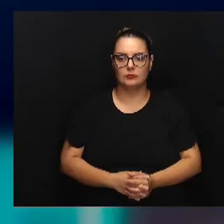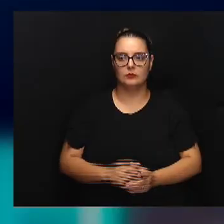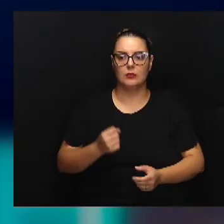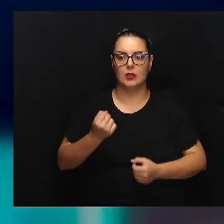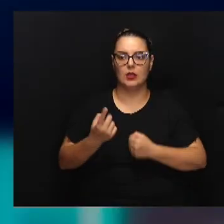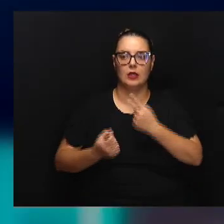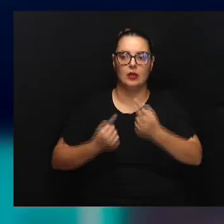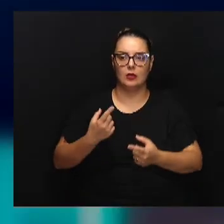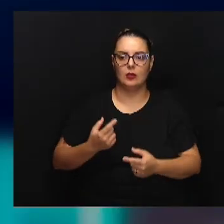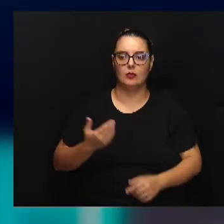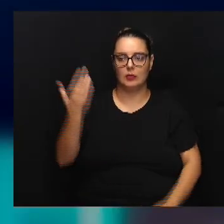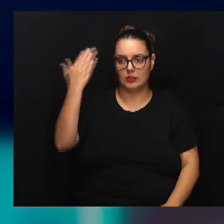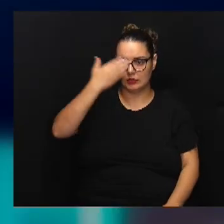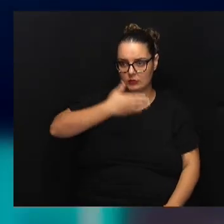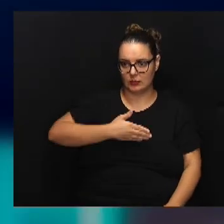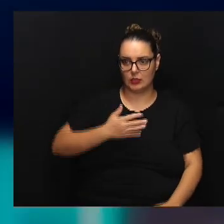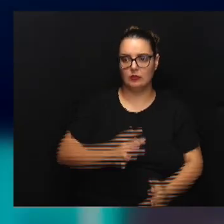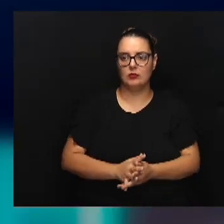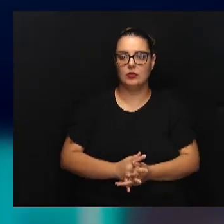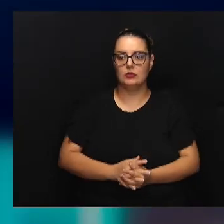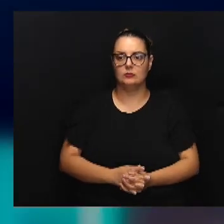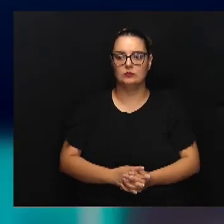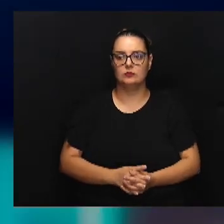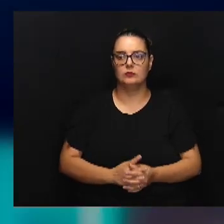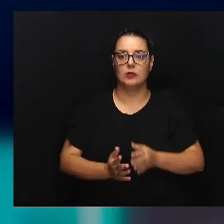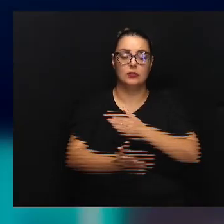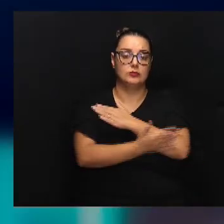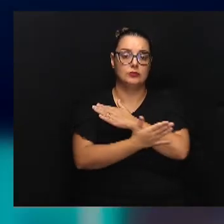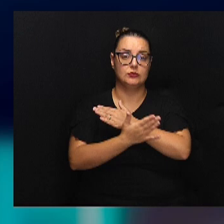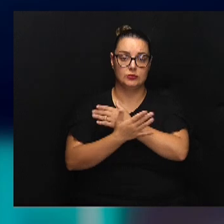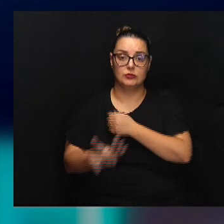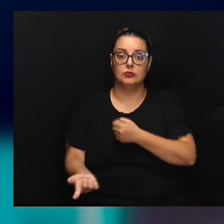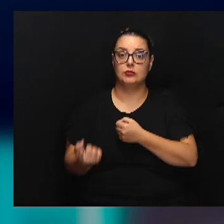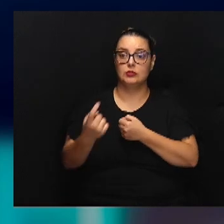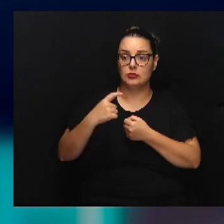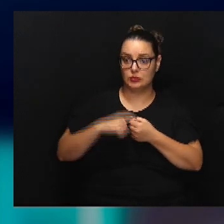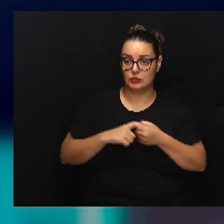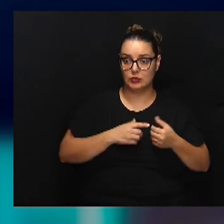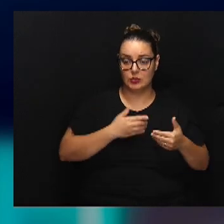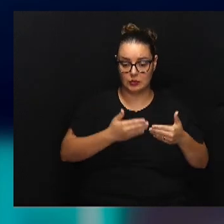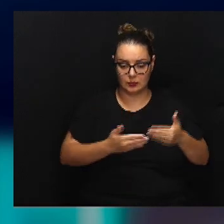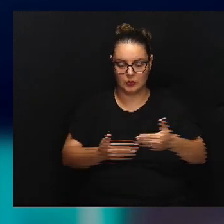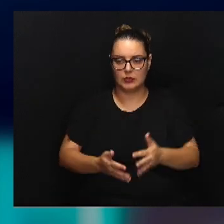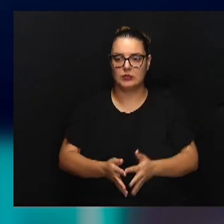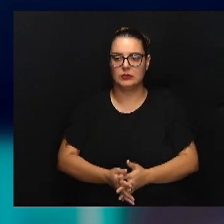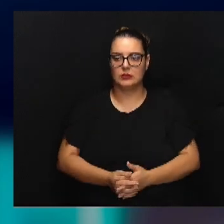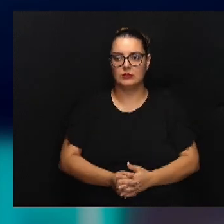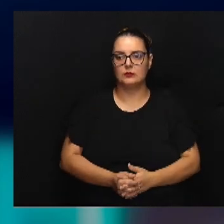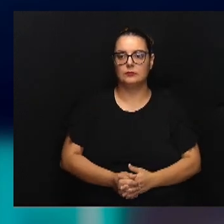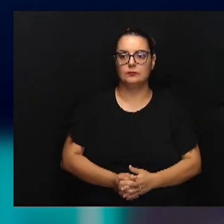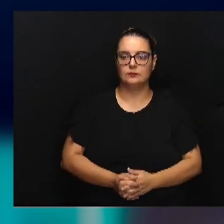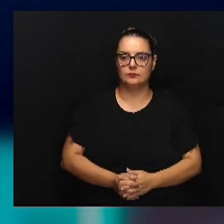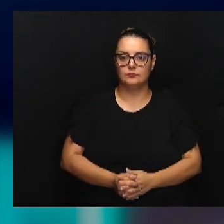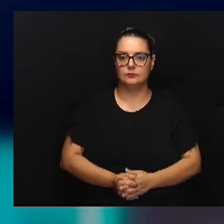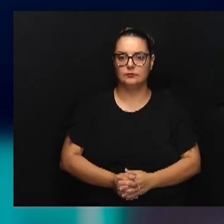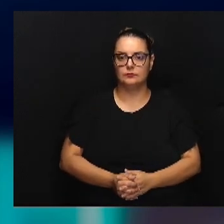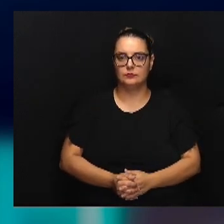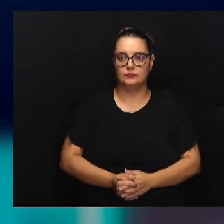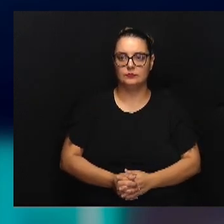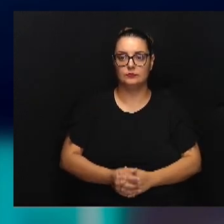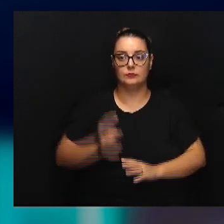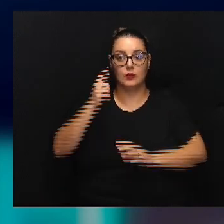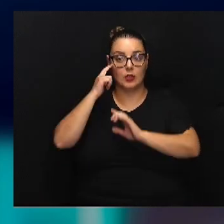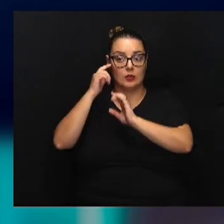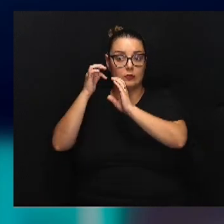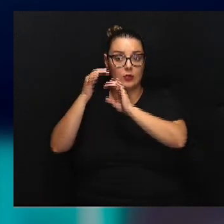Algumas evidências nos ajudaram a retomar o processo, né? Isto é, vamos pensar aqui,